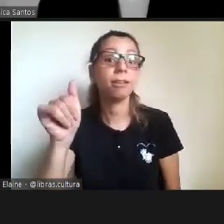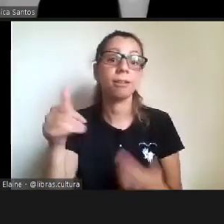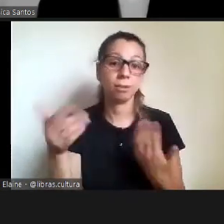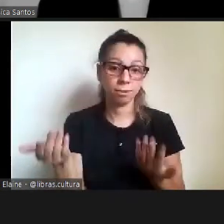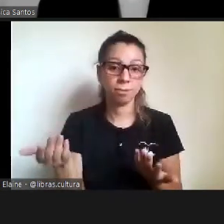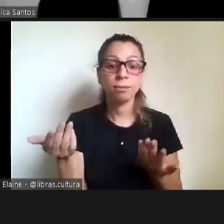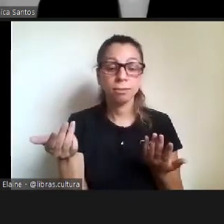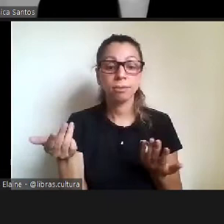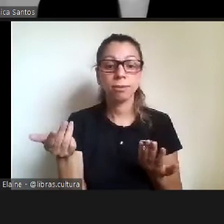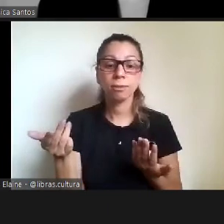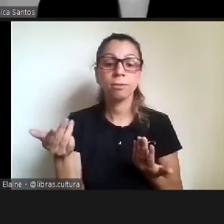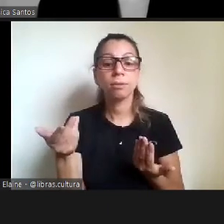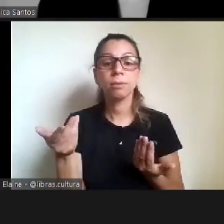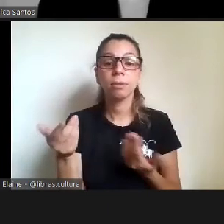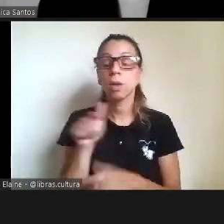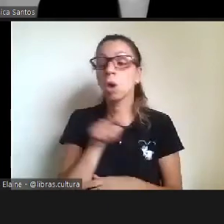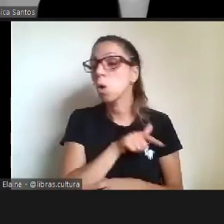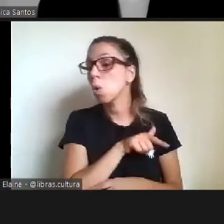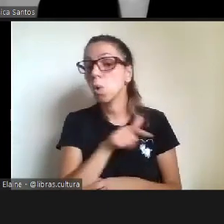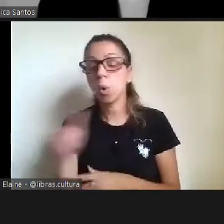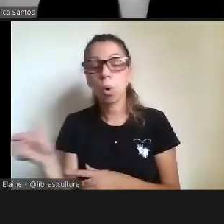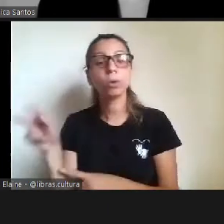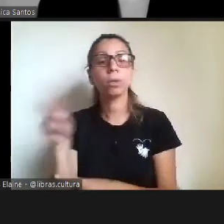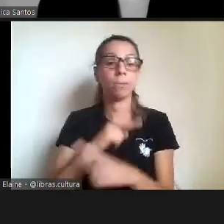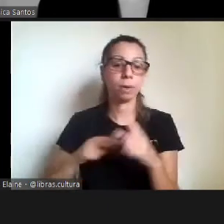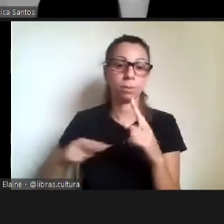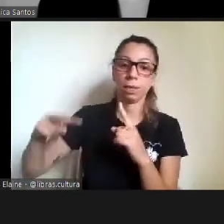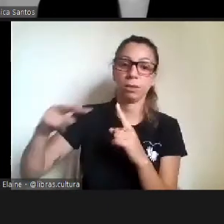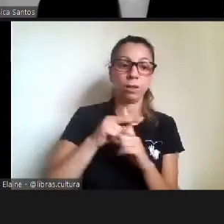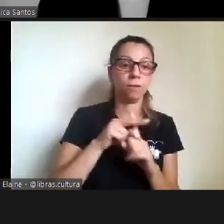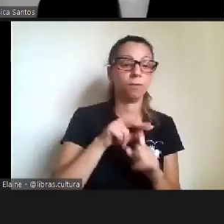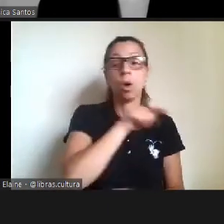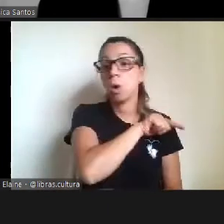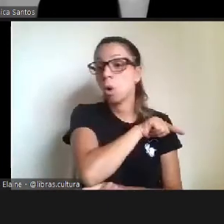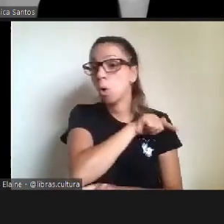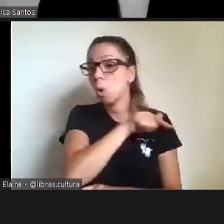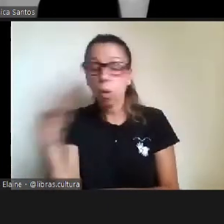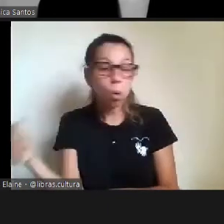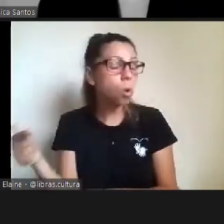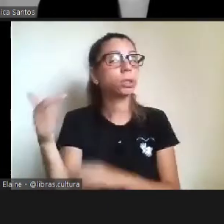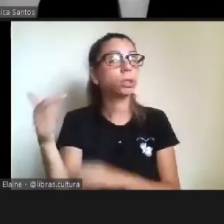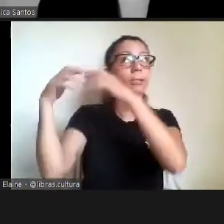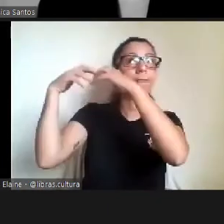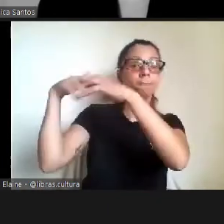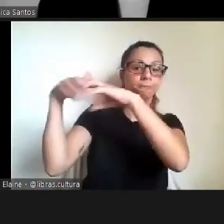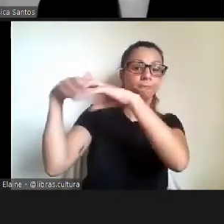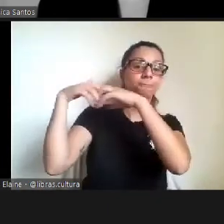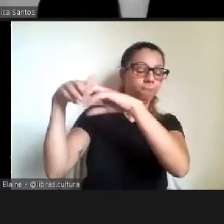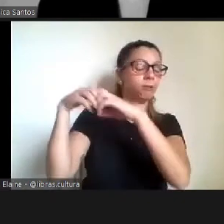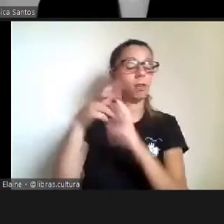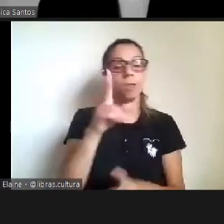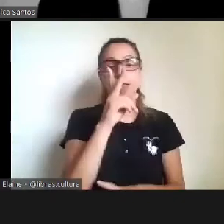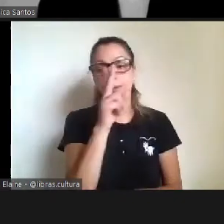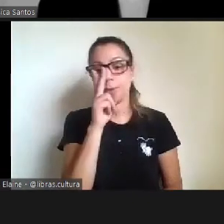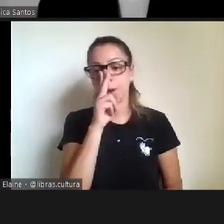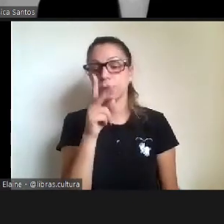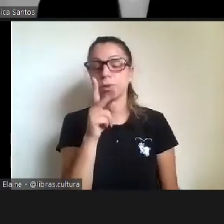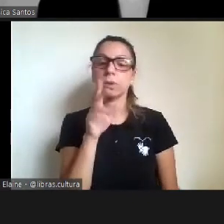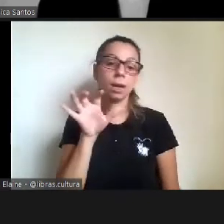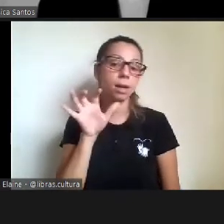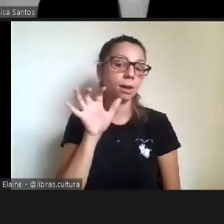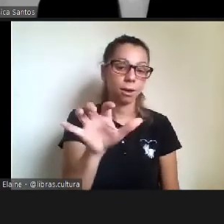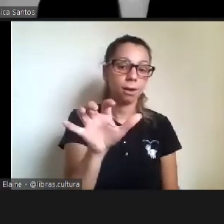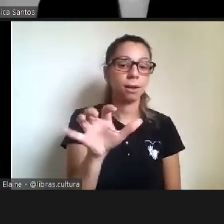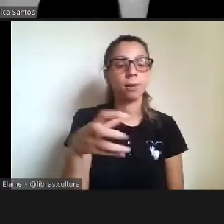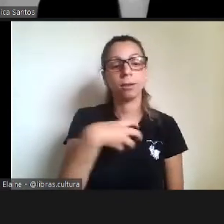imprimir outras subjetividades, outros imaginários, porque É isso que eu acho que, de